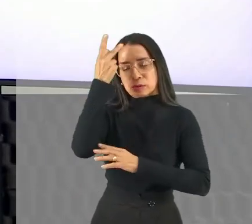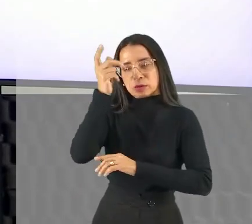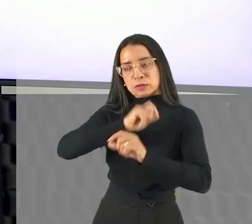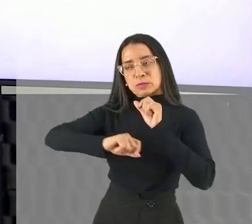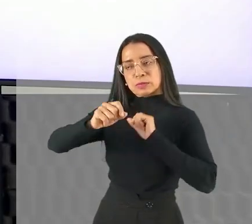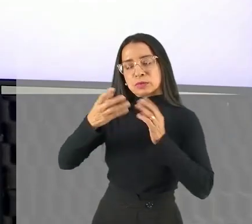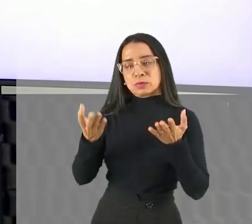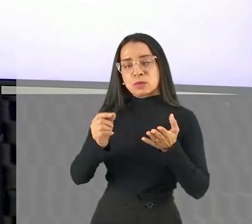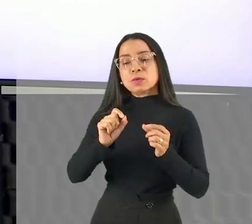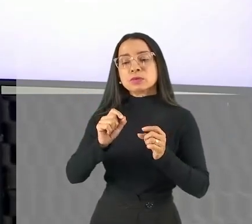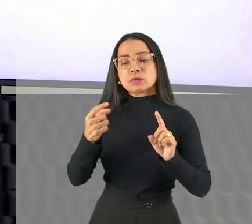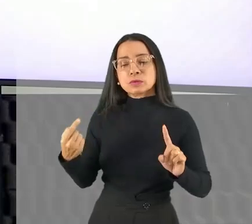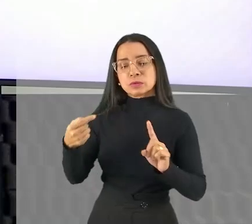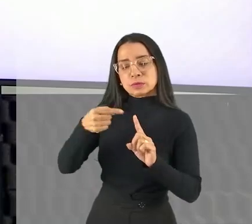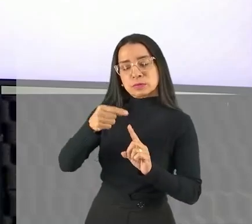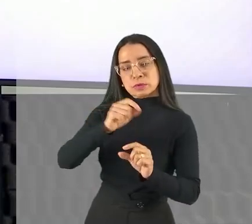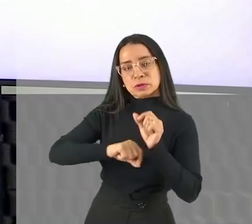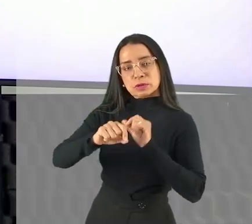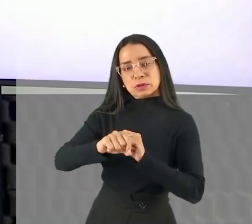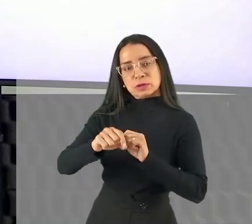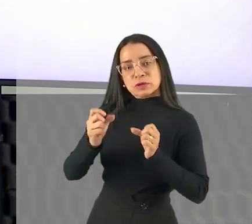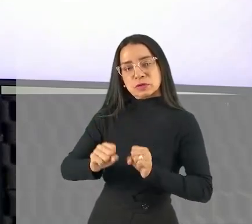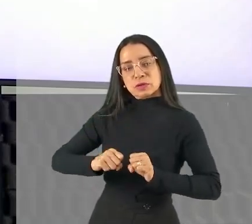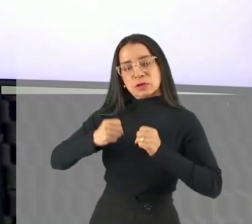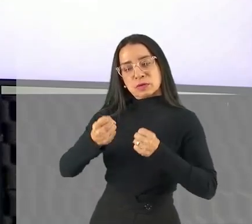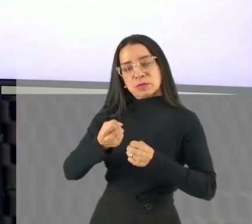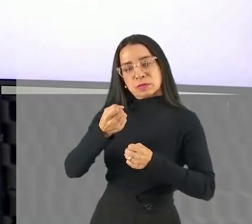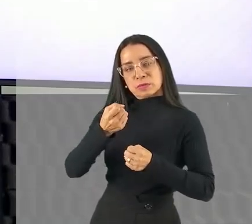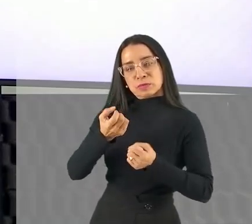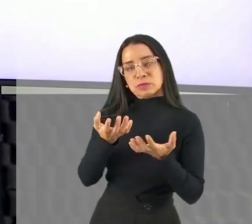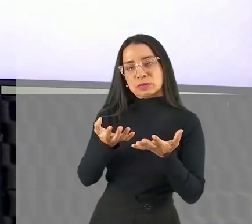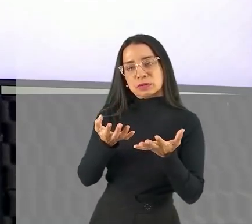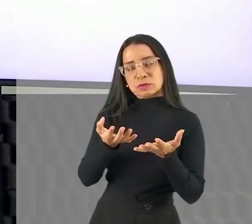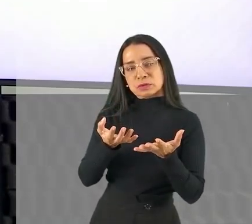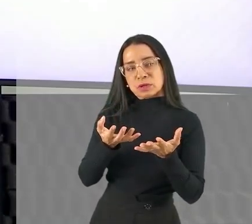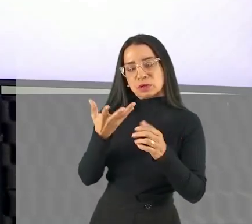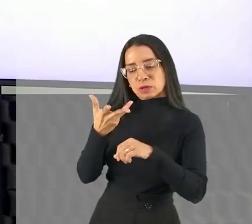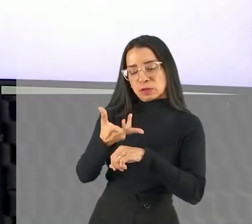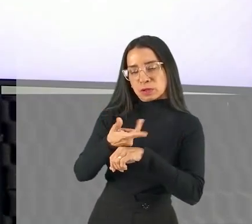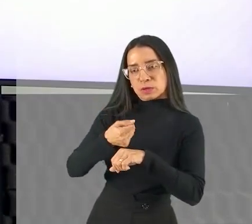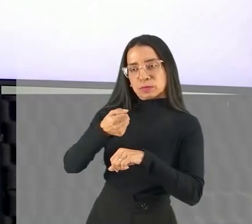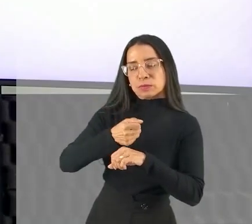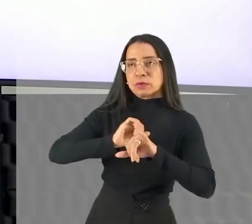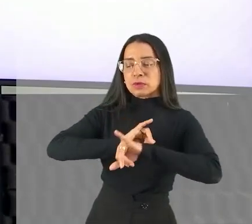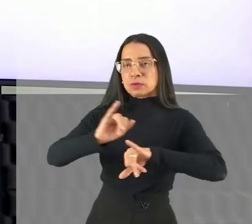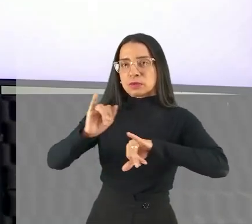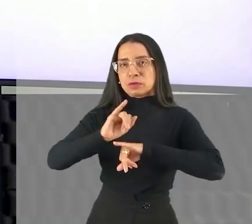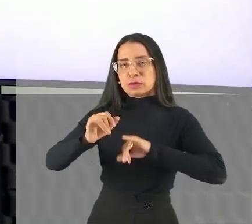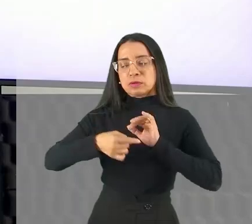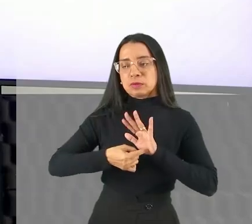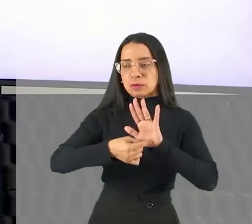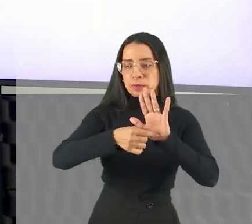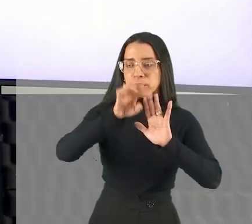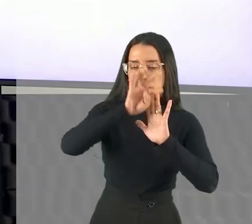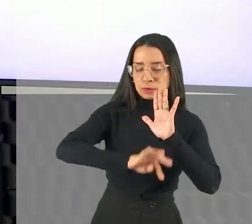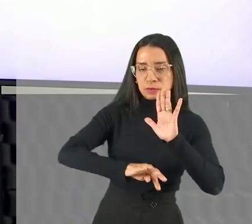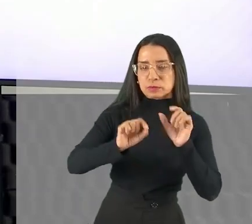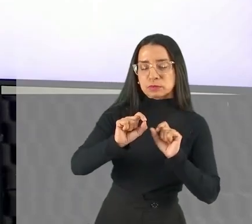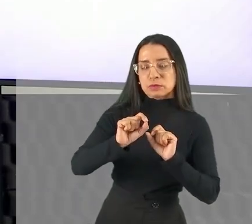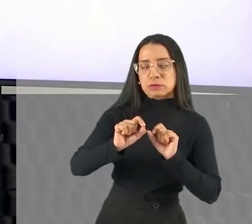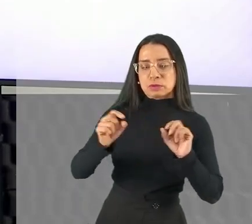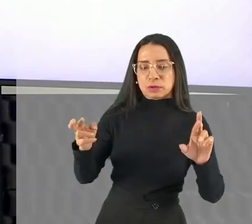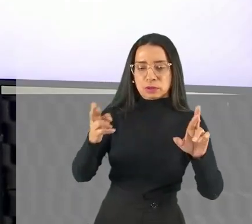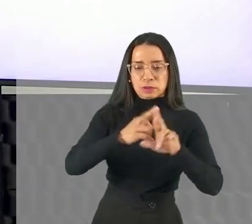essa intenção, né, de dar uma força argumentativa para a informação que está sendo apresentada no texto. Então, em relação a